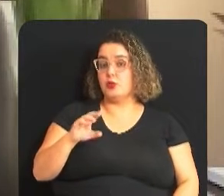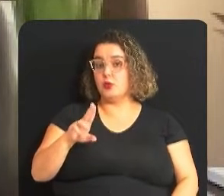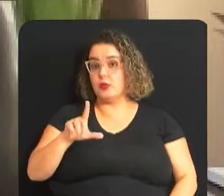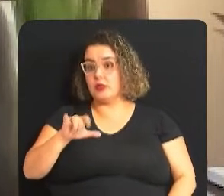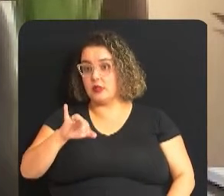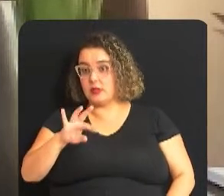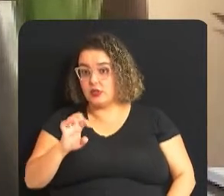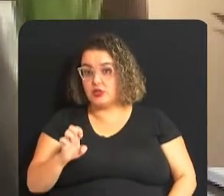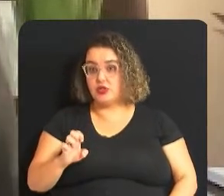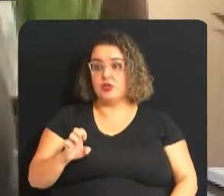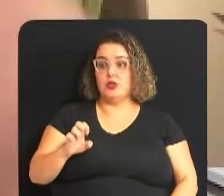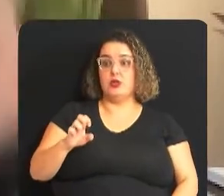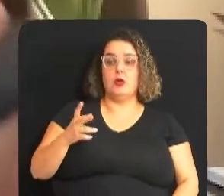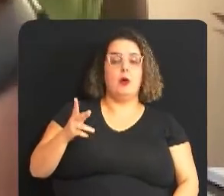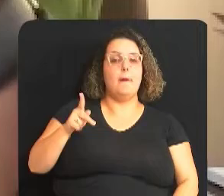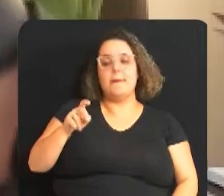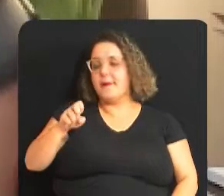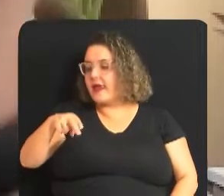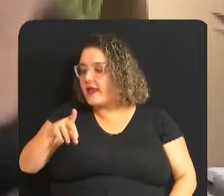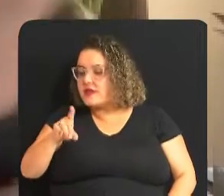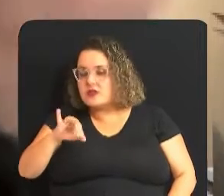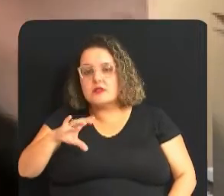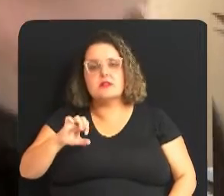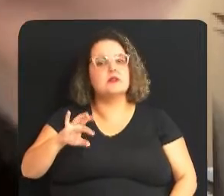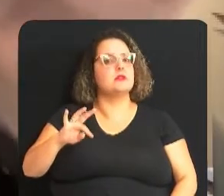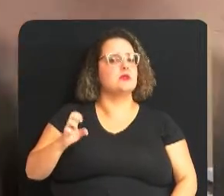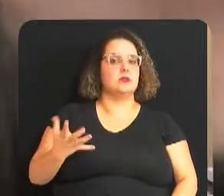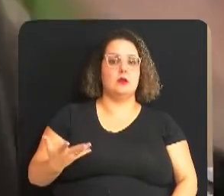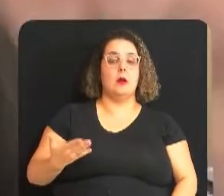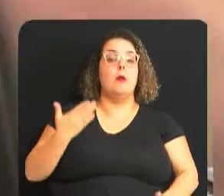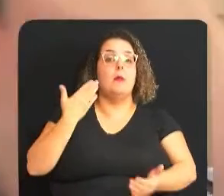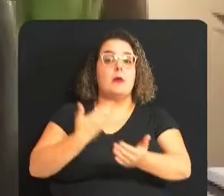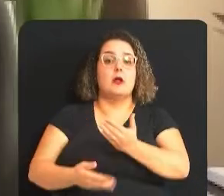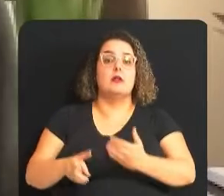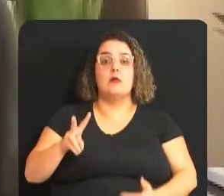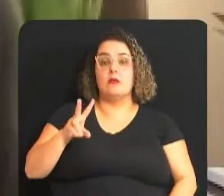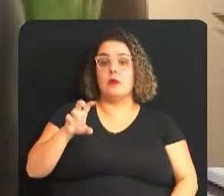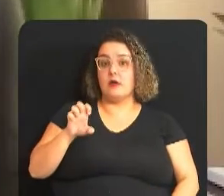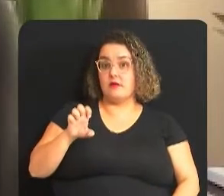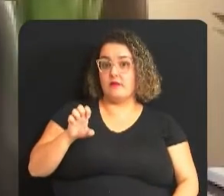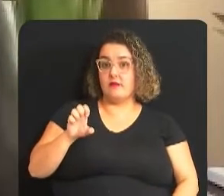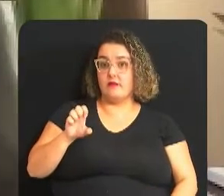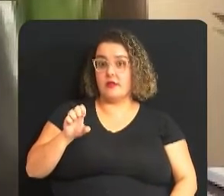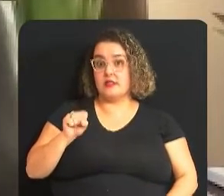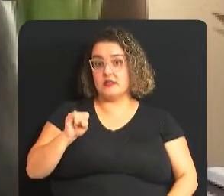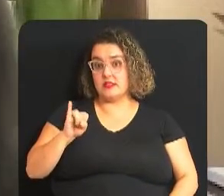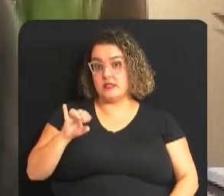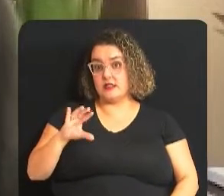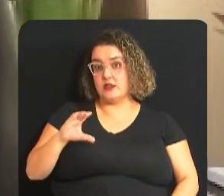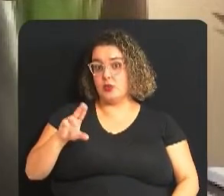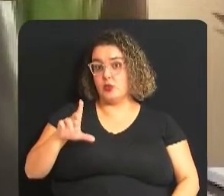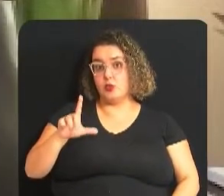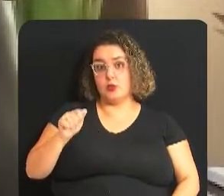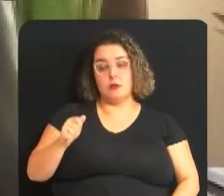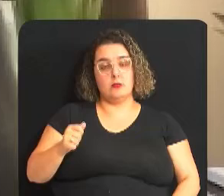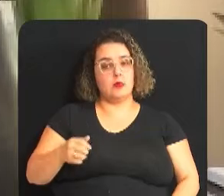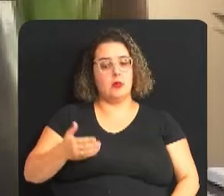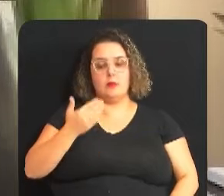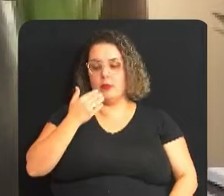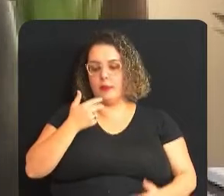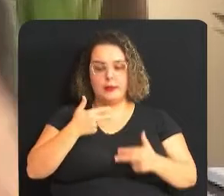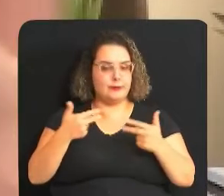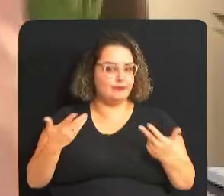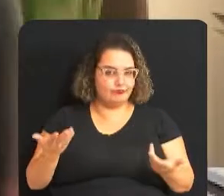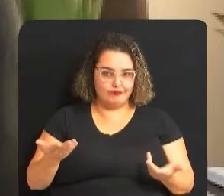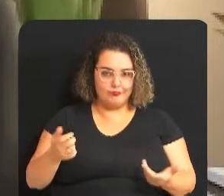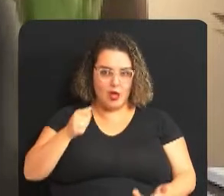é grande. O que tem de gente que perdeu a vesícula, teve que operar a vesícula, porque não cuidou da alimentação, da dieta da Adão e Eva.